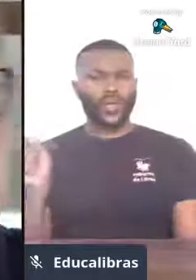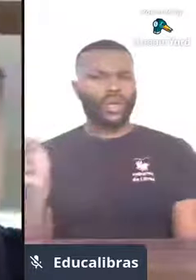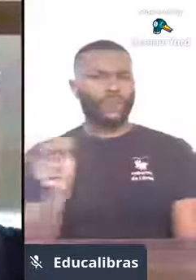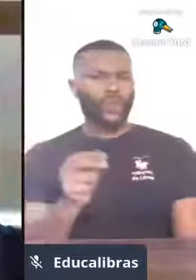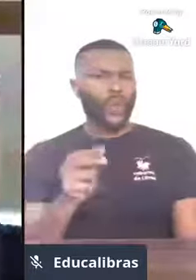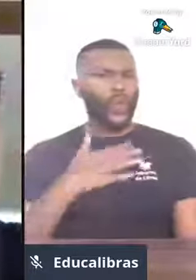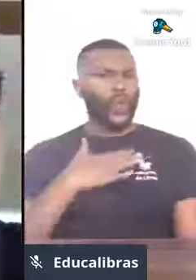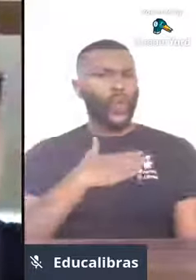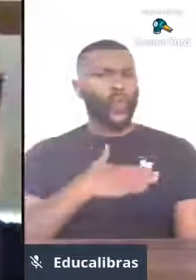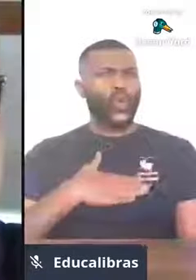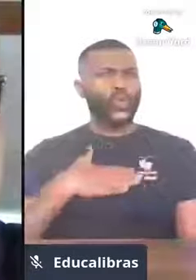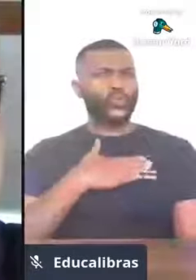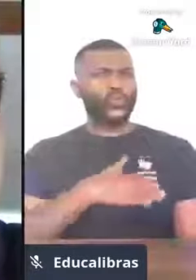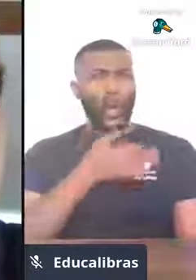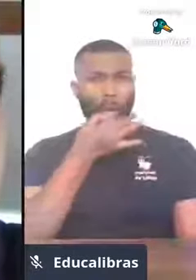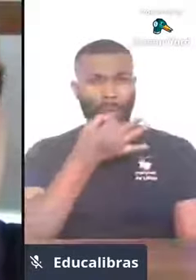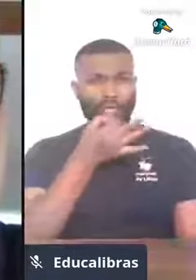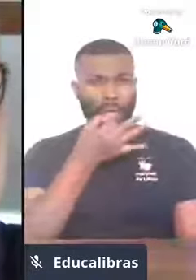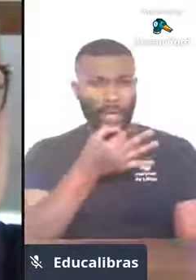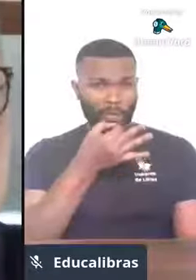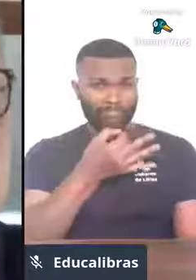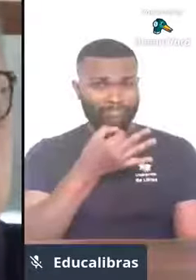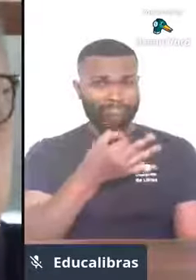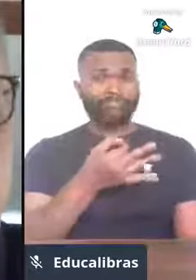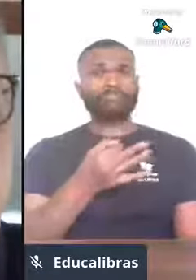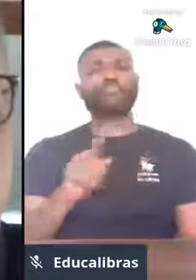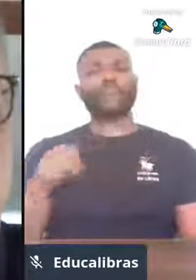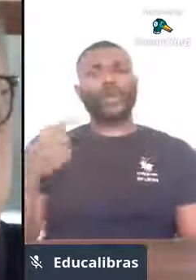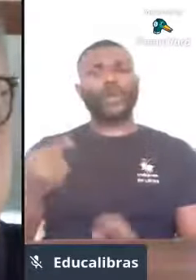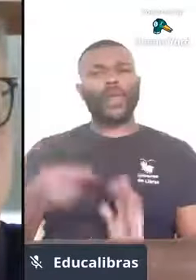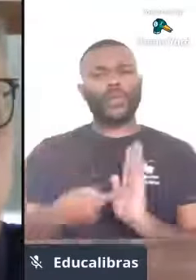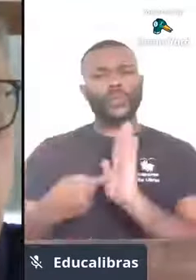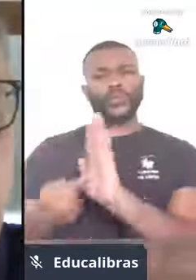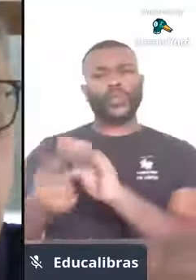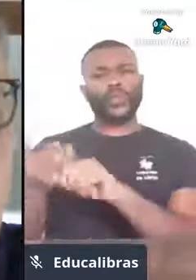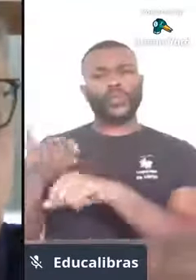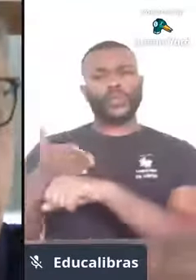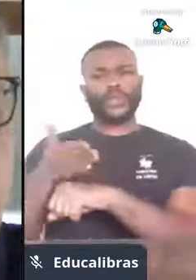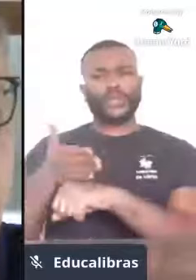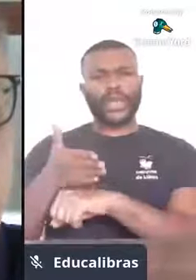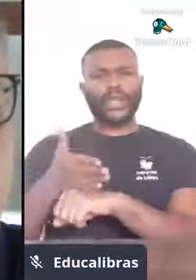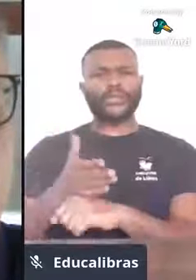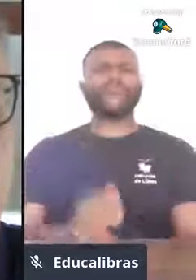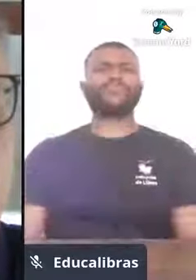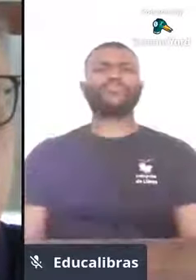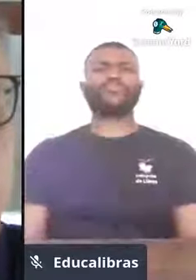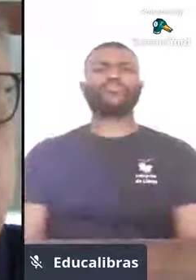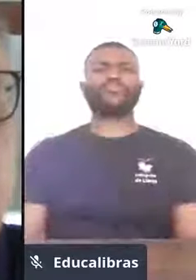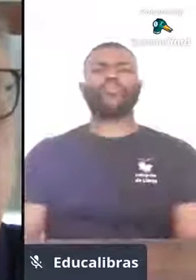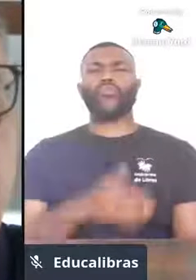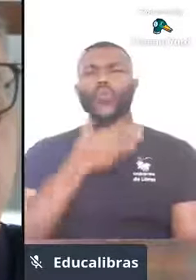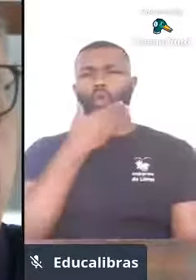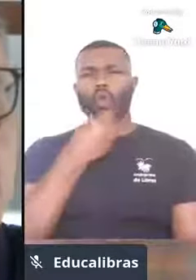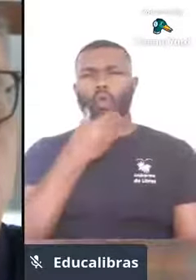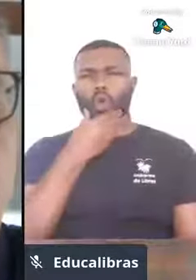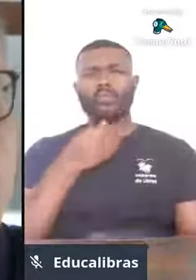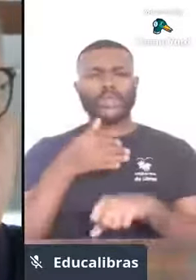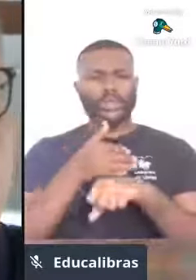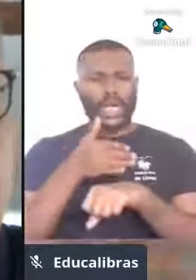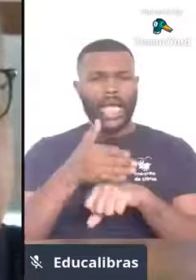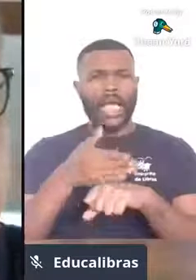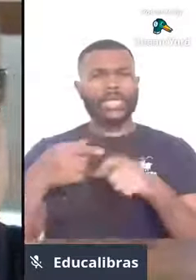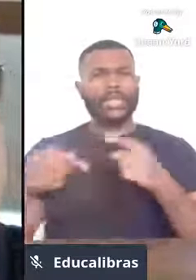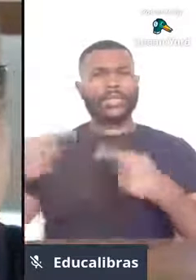da sugestão e levou para o Serra. E o Serra, então, disse num debate com a